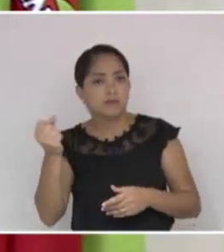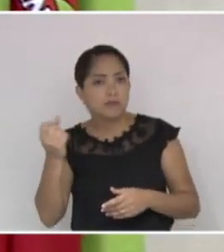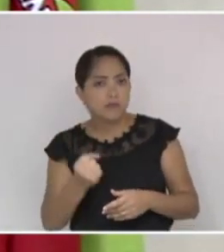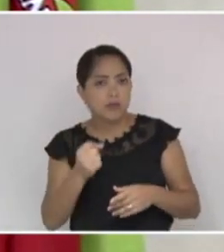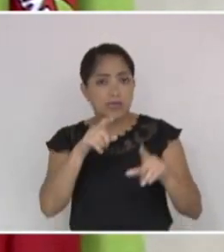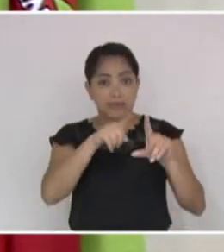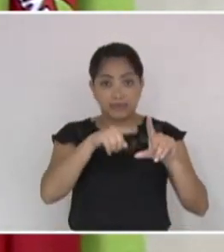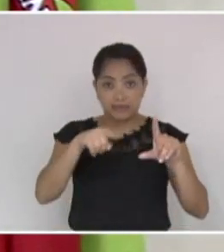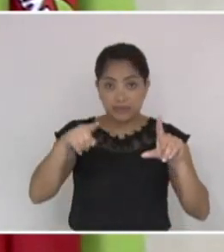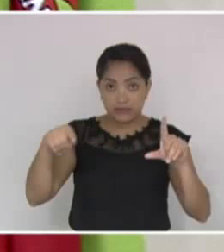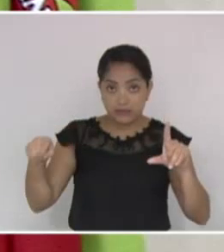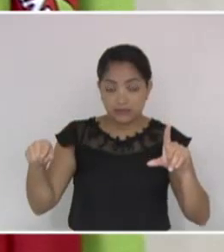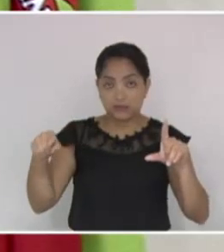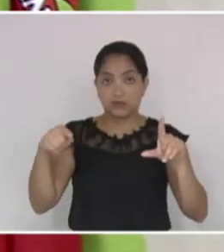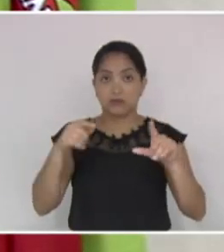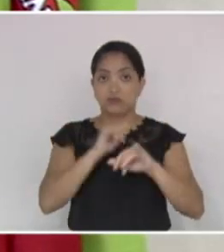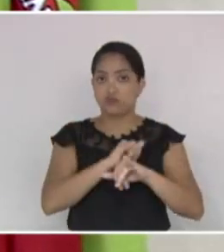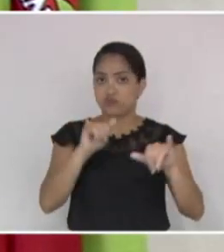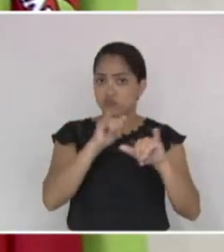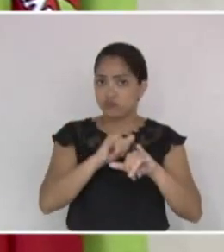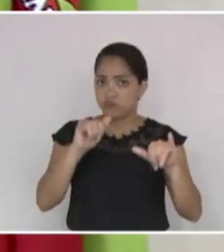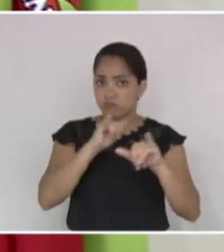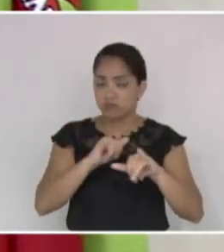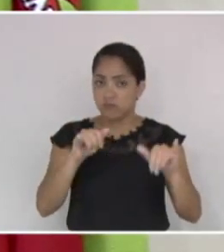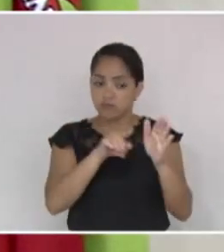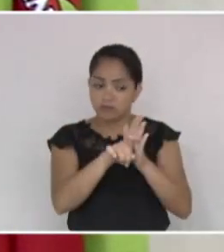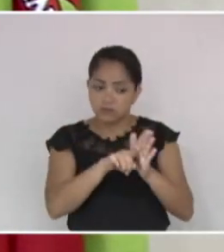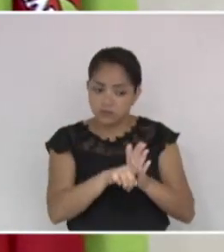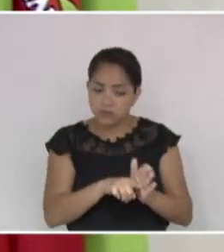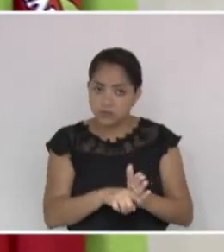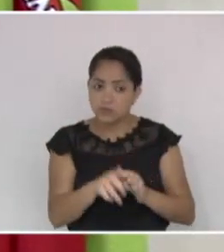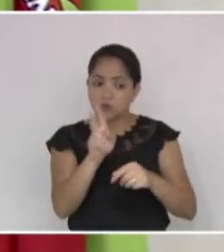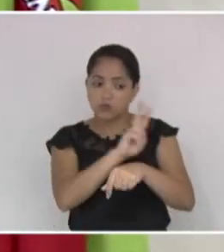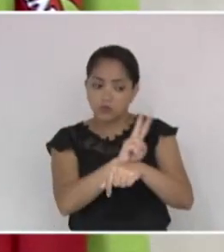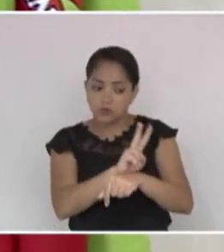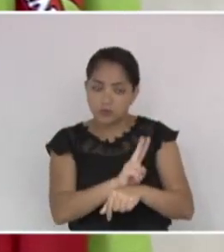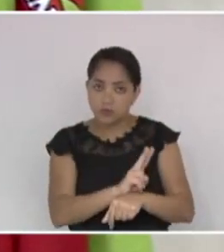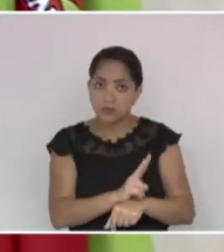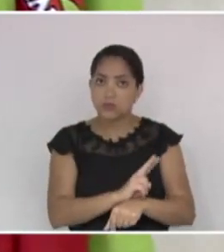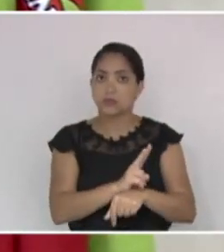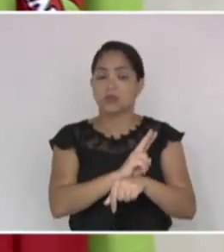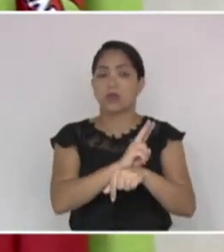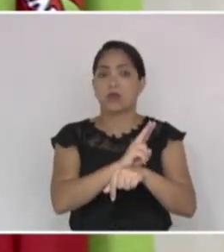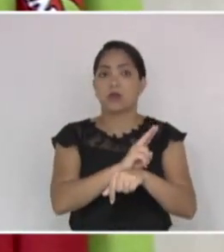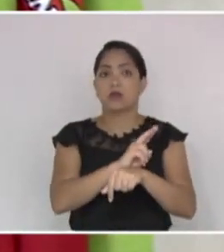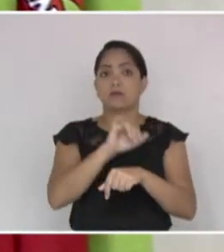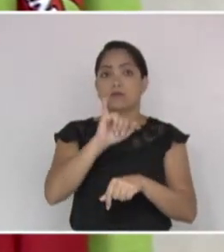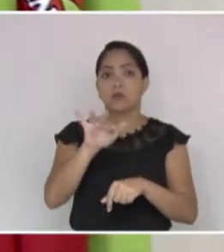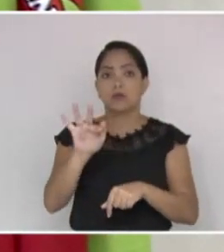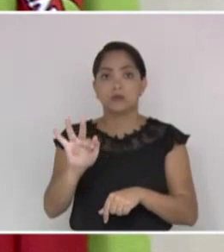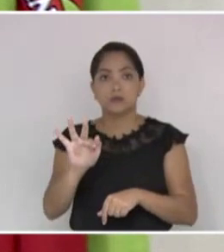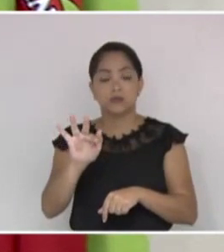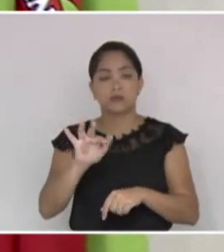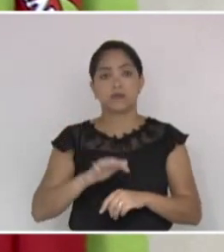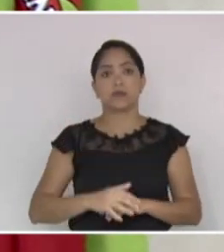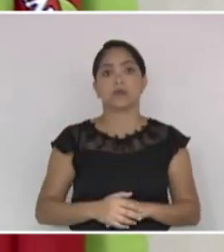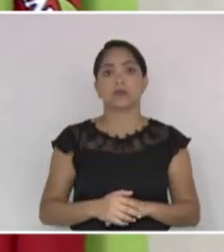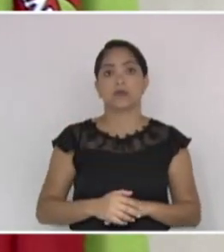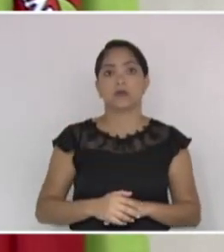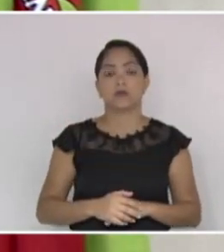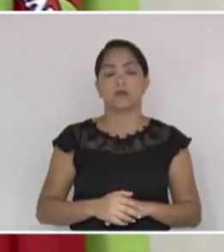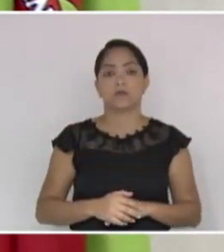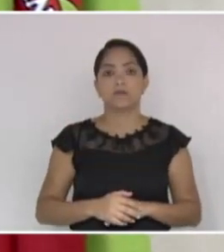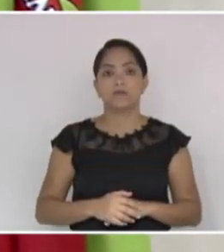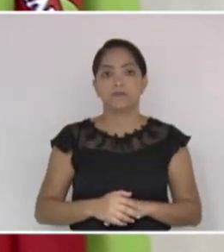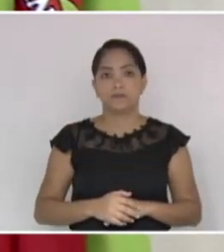pela Associação Nacional dos Auditores Fiscais do nosso país, da Receita Federal do Brasil, apontam que a Seguridade Social,